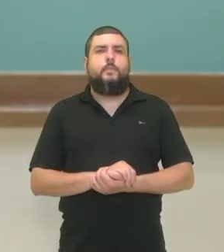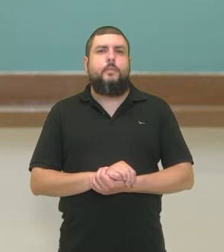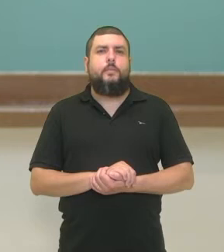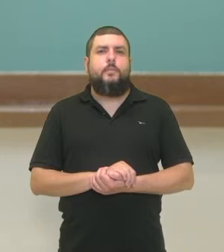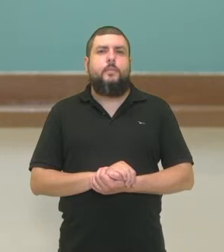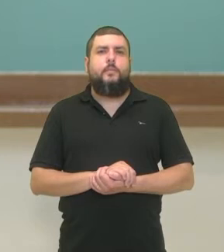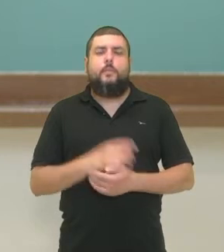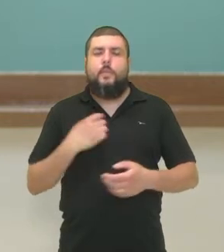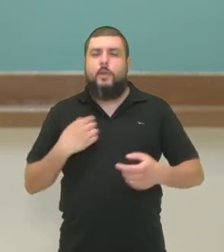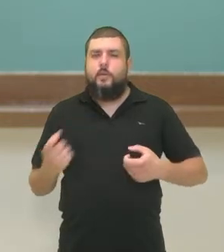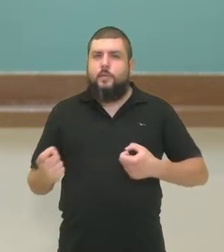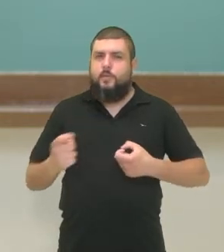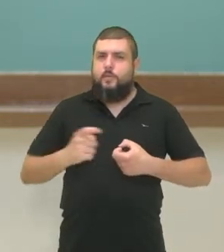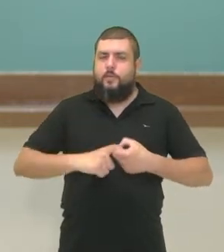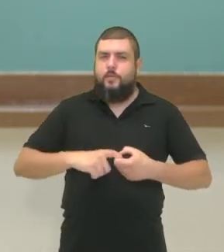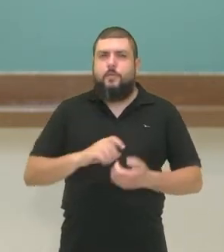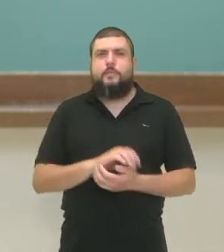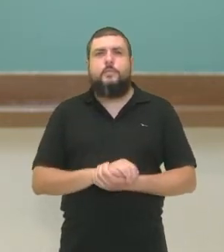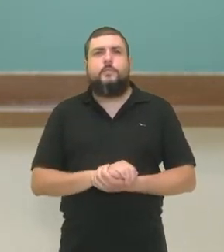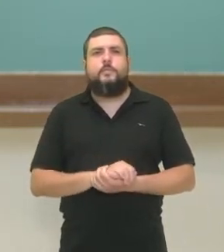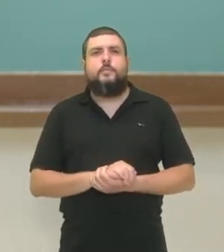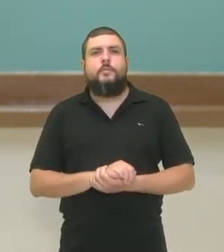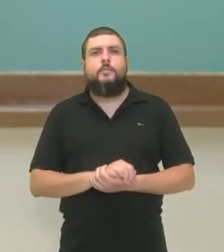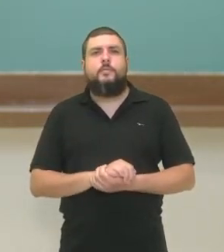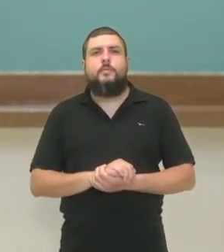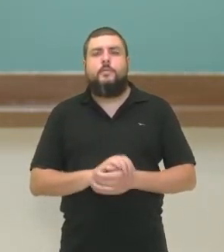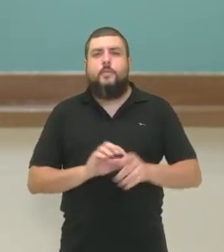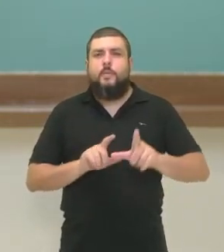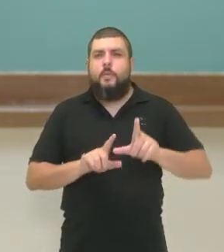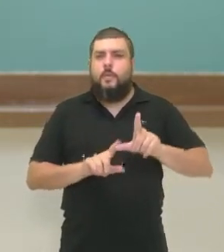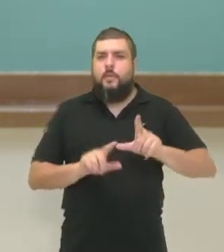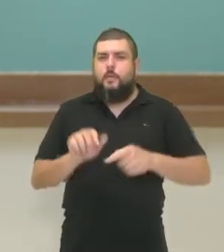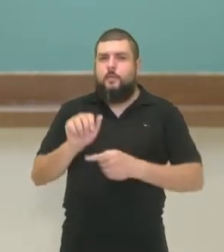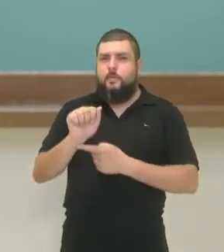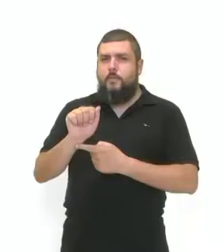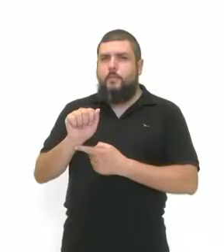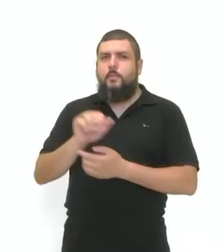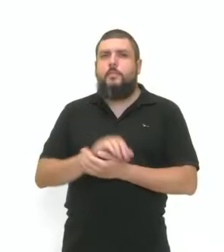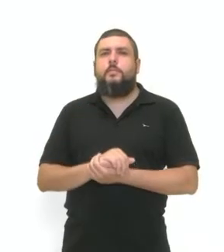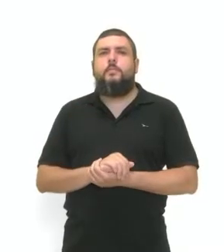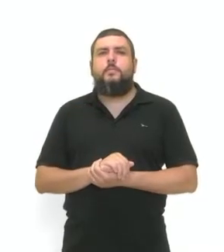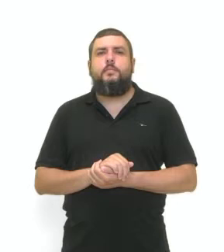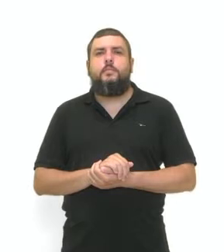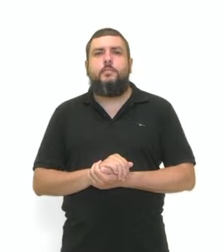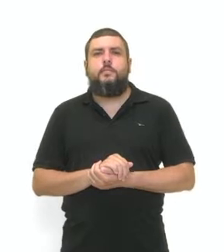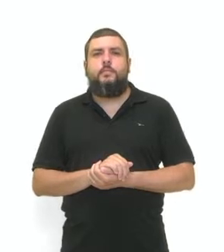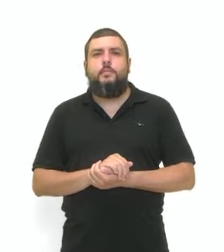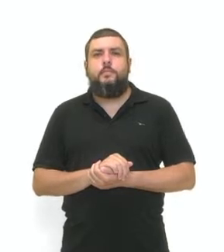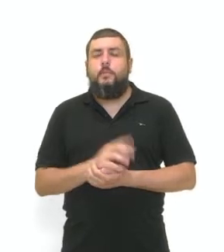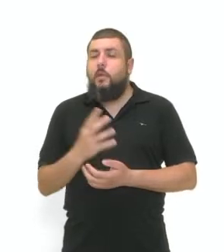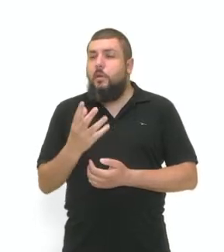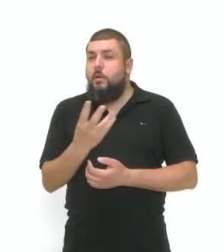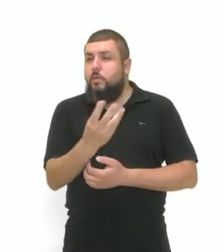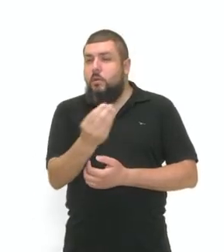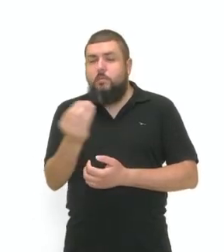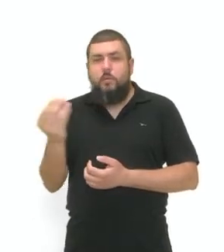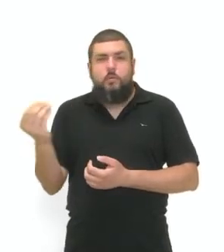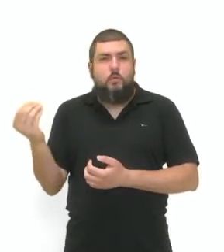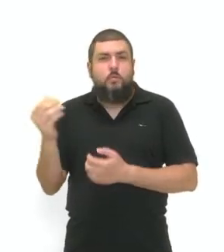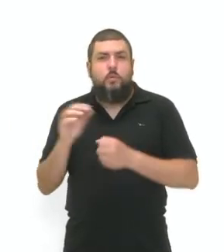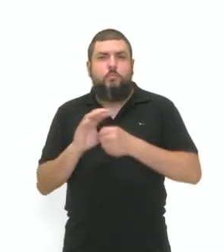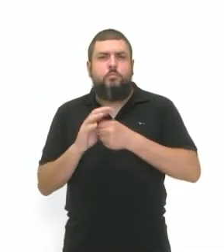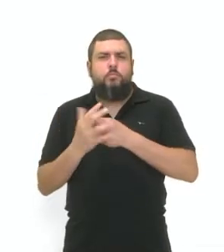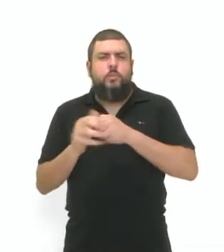Voltei, gabaritar contigo a atividade. Então, na letra A, o fato de muitas pessoas estarem sozinhas em casa durante a